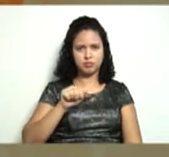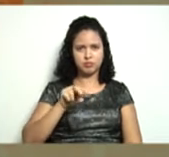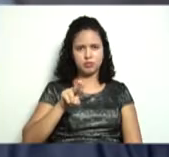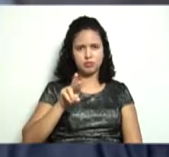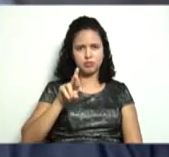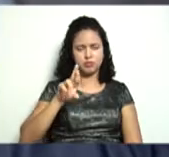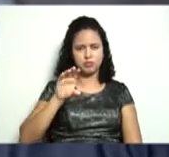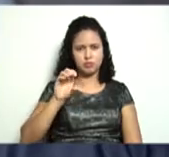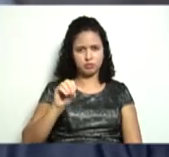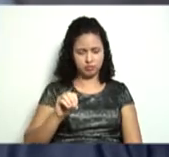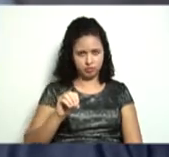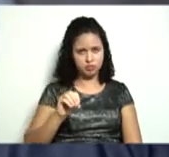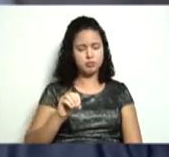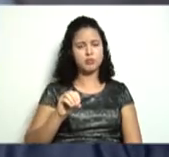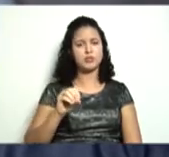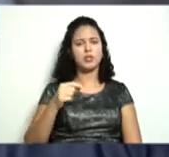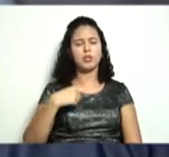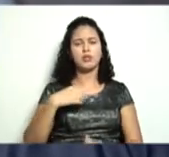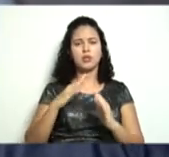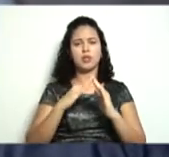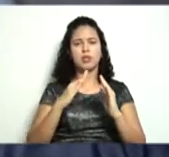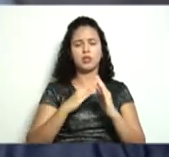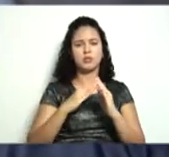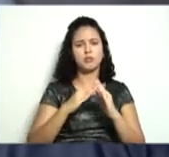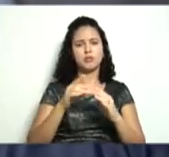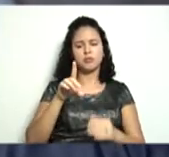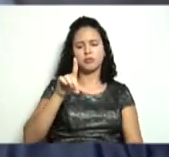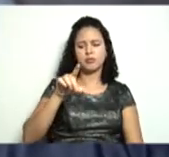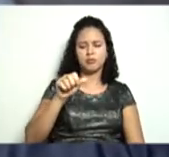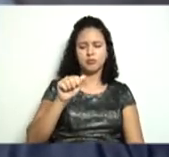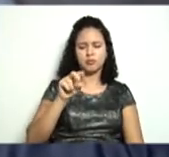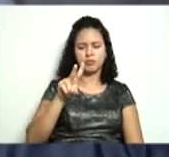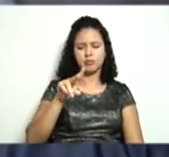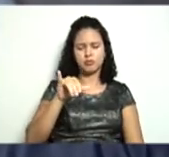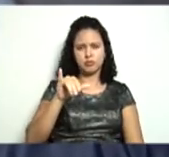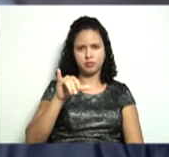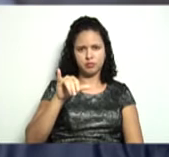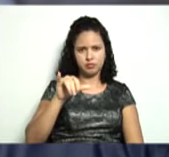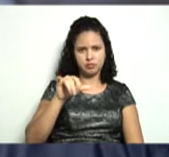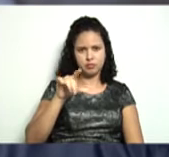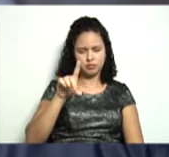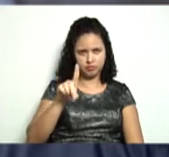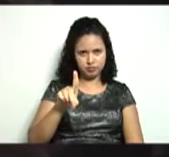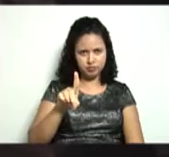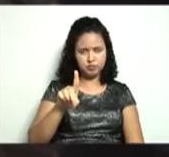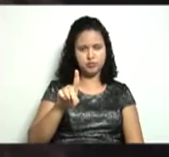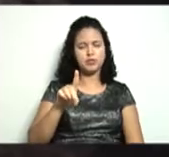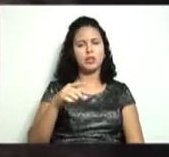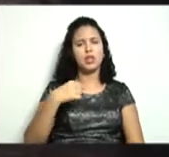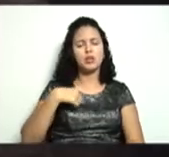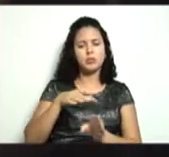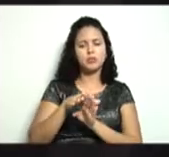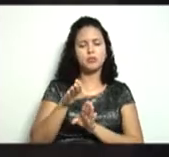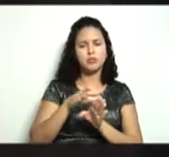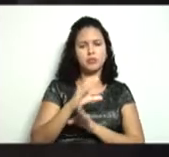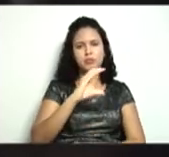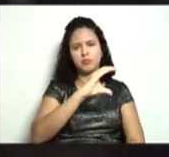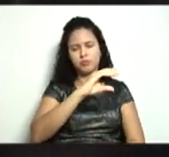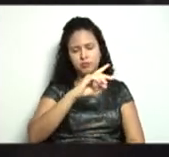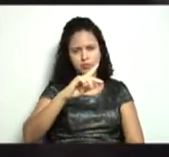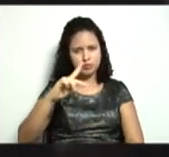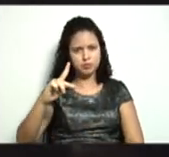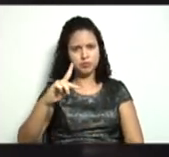Meu nome é Laura Antônio Benedetti, moro em Davi Canabaro, trabalho na produção de leite e sou conselheiro da Cooperativa Santa